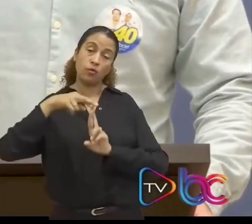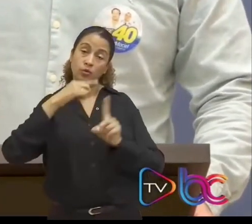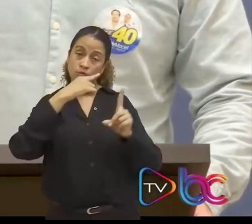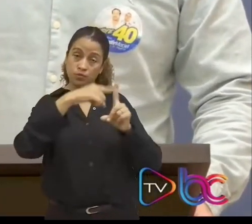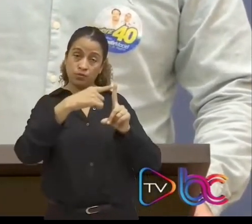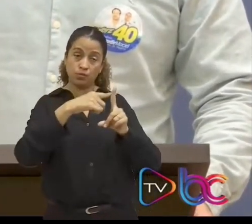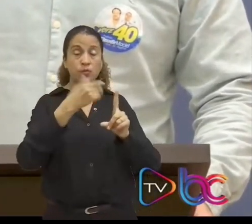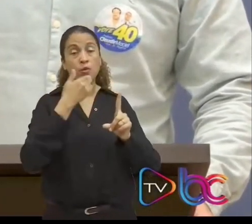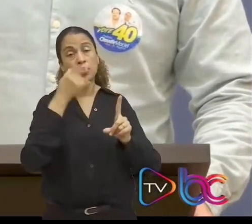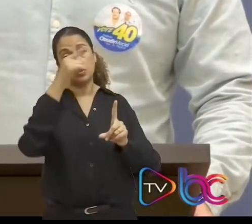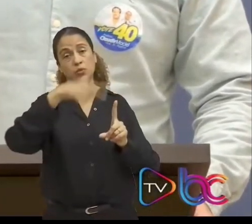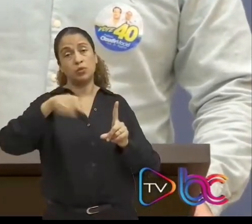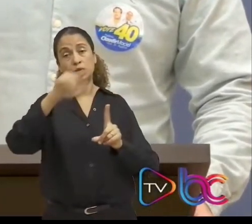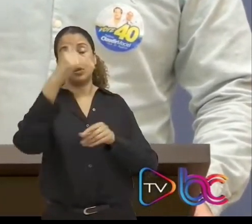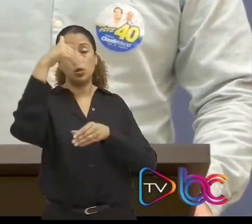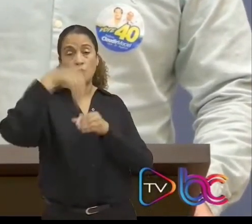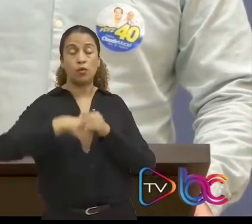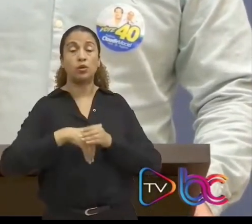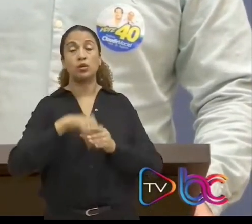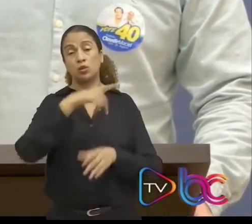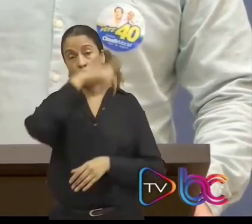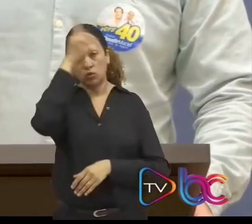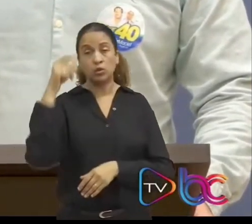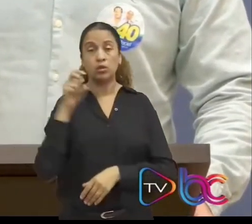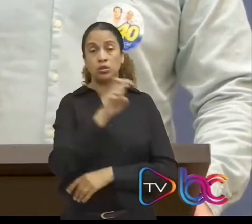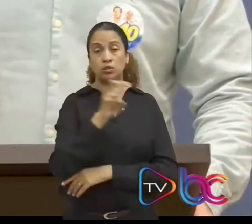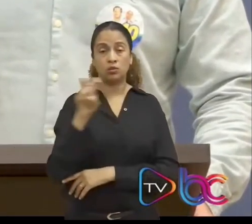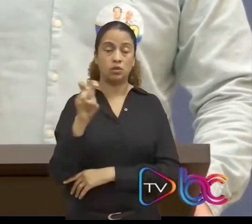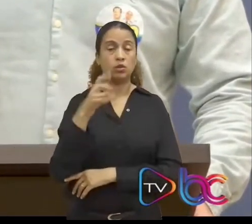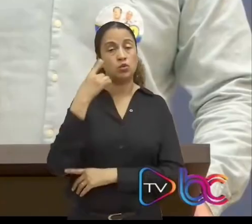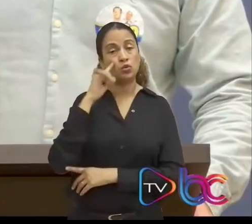positiva, eu peço o voto, Juliana Pavan, prefeita, 55 no dia 6 de outubro. Muito obrigado.